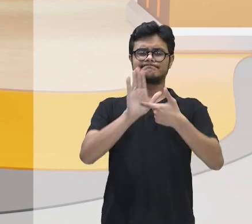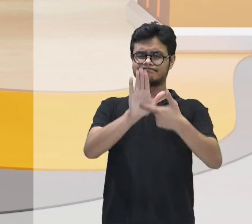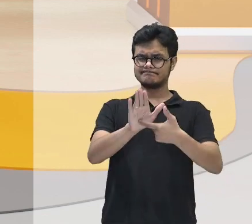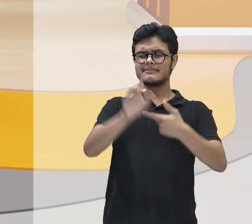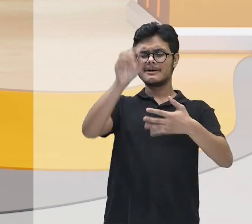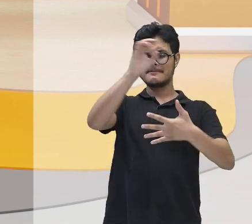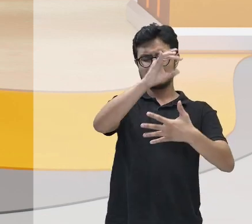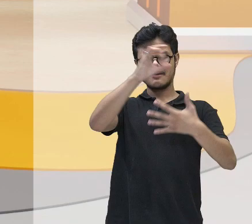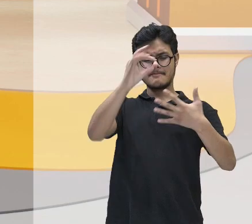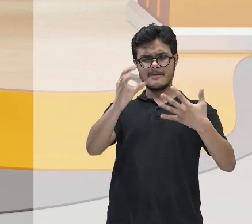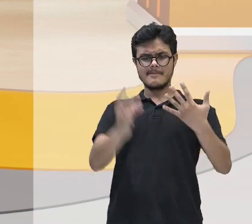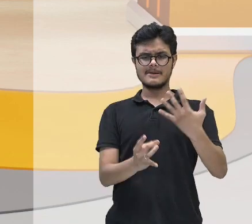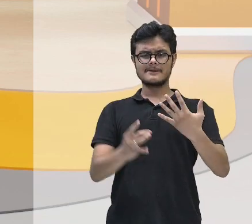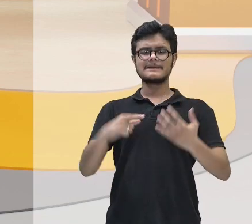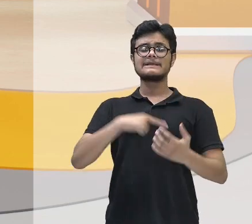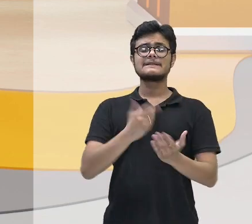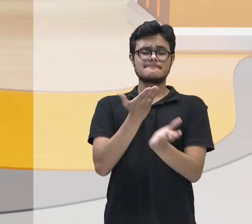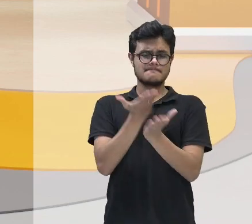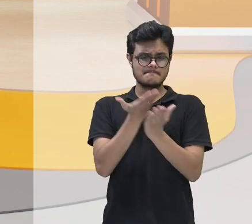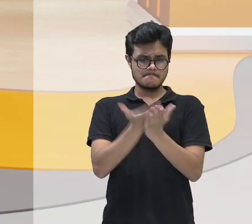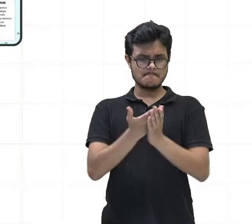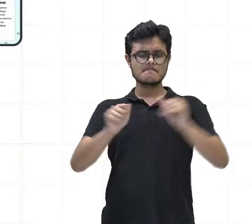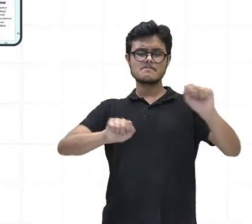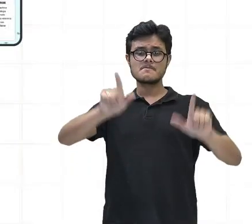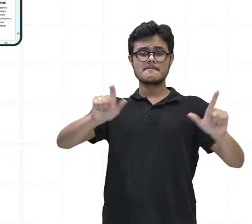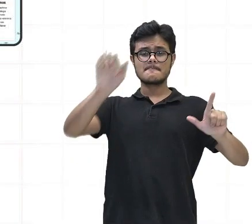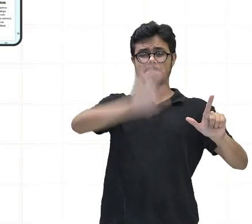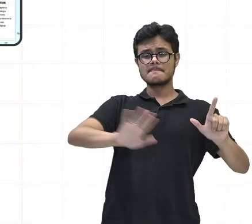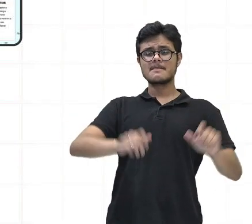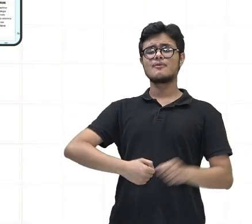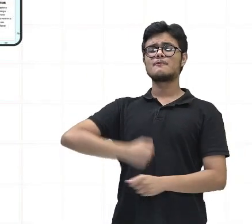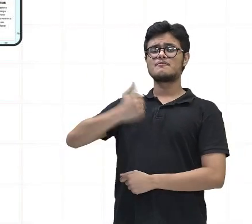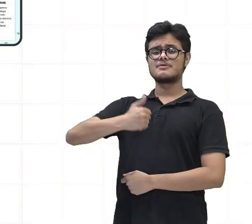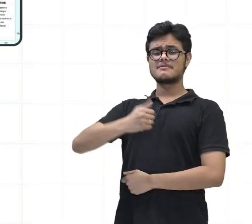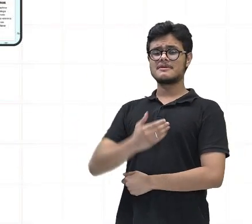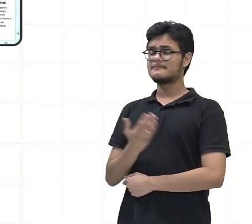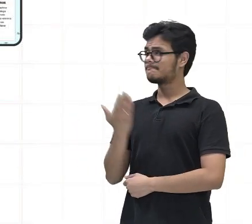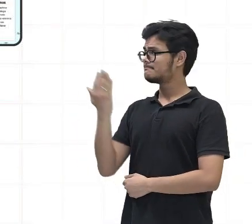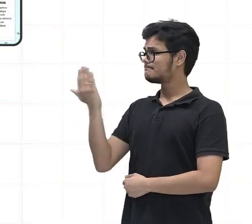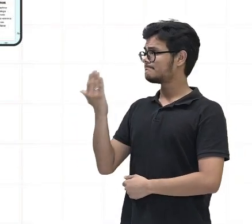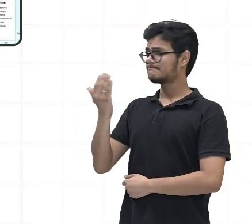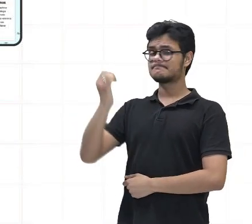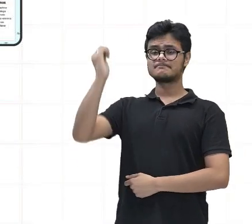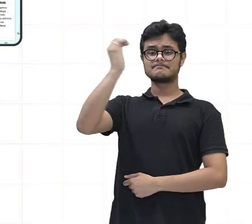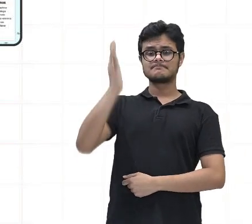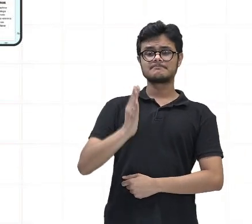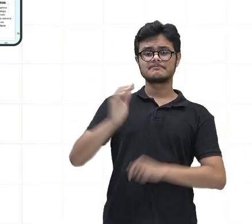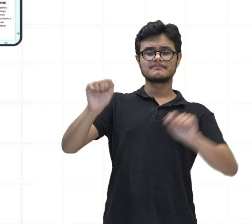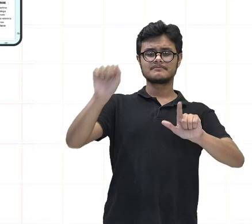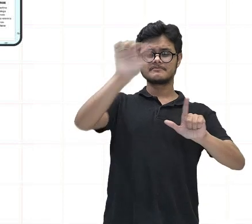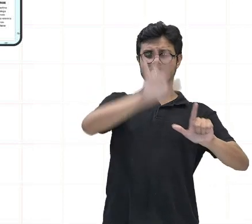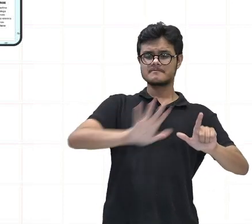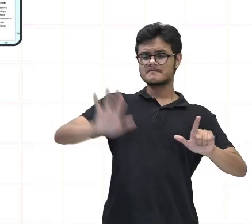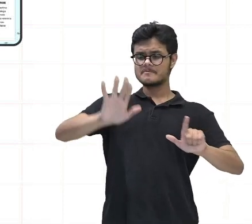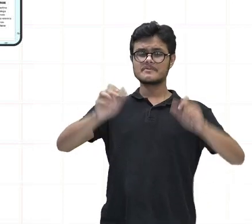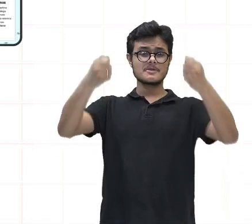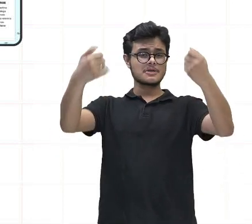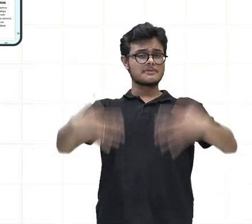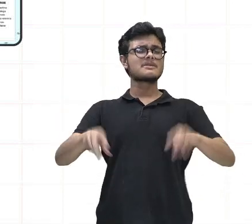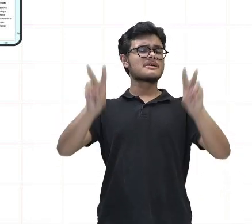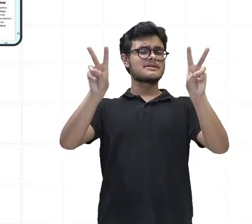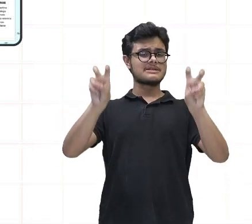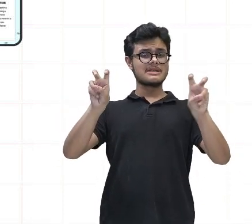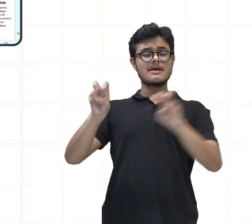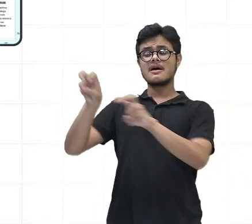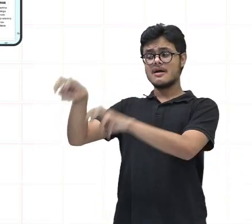aqui nessa cartela a gente vai dar uma olhada no primeiro mapa aqui falando eh sobre a questão agrária